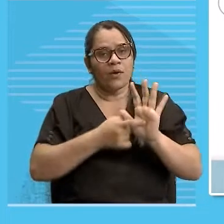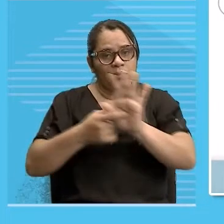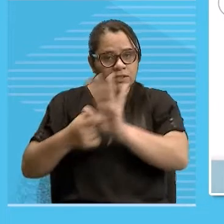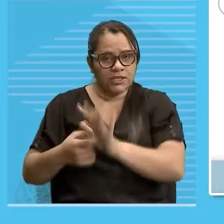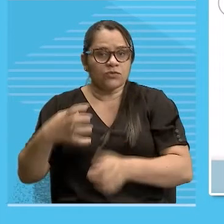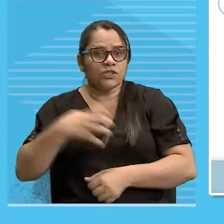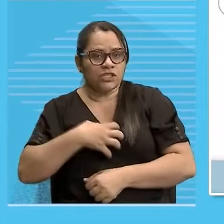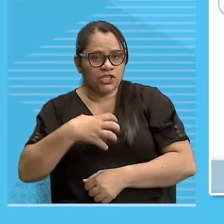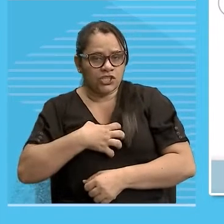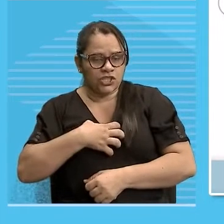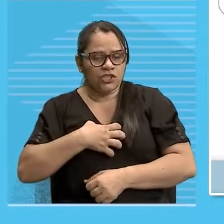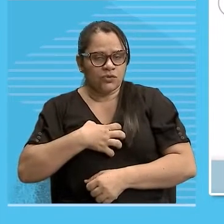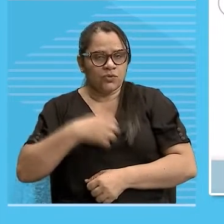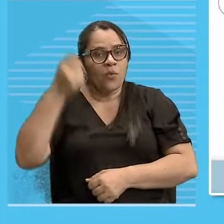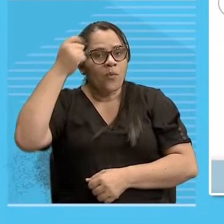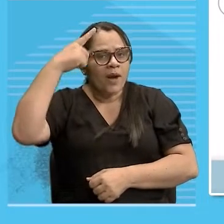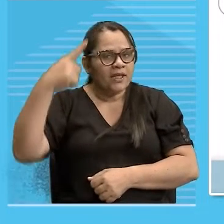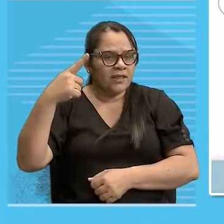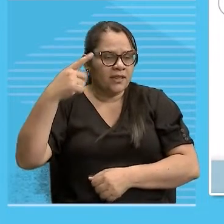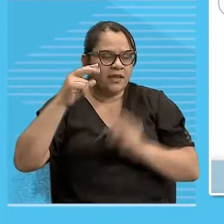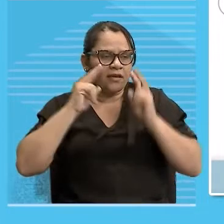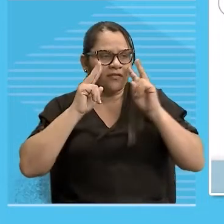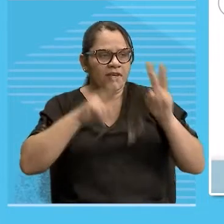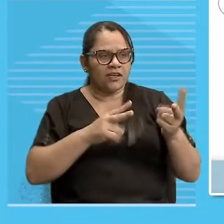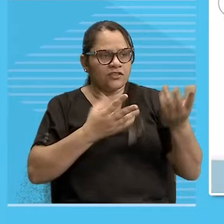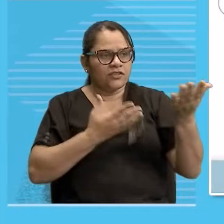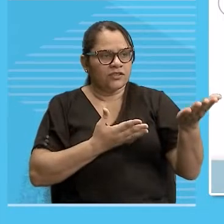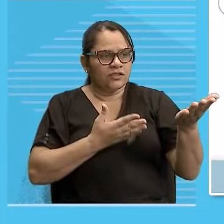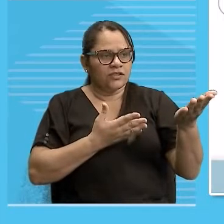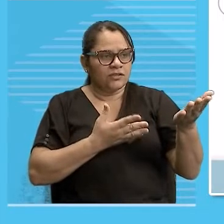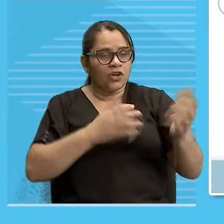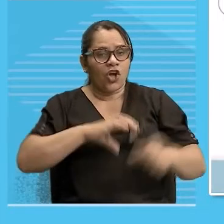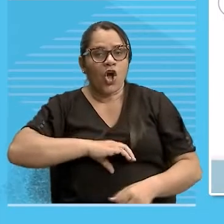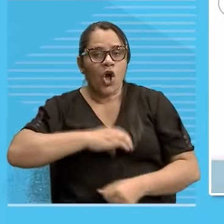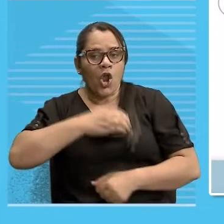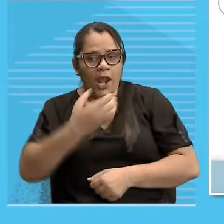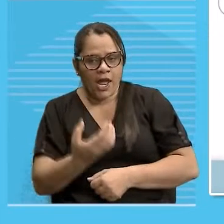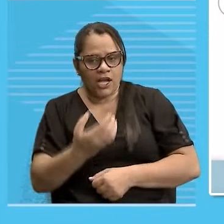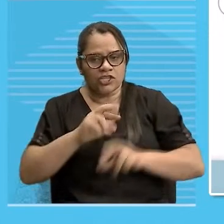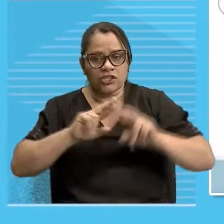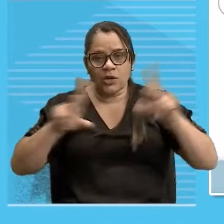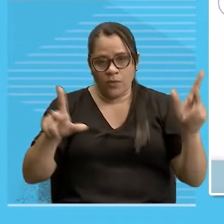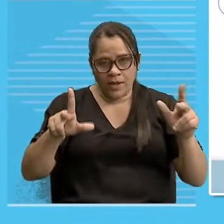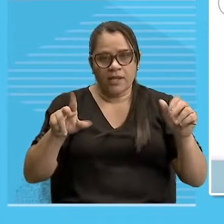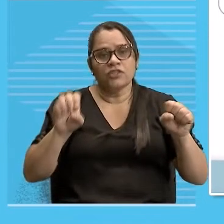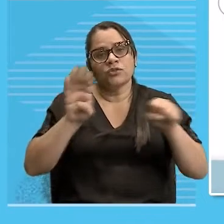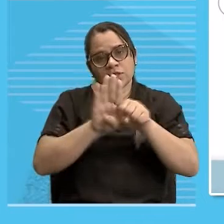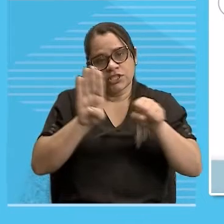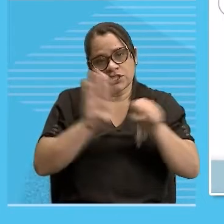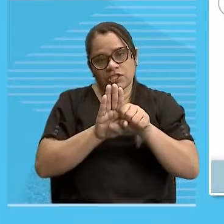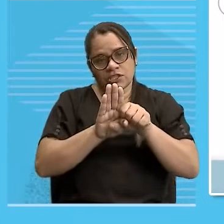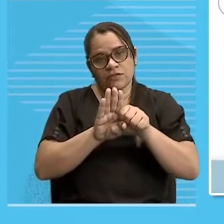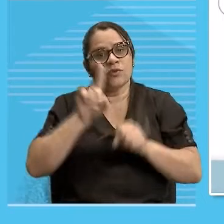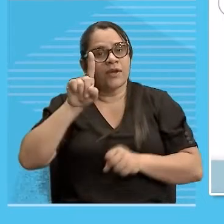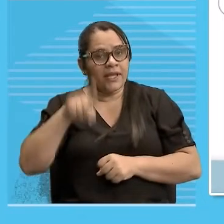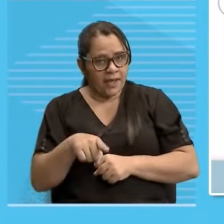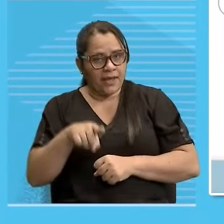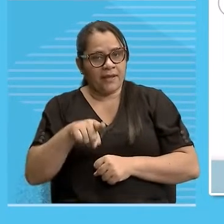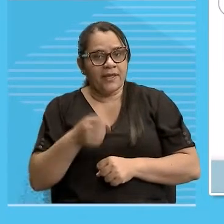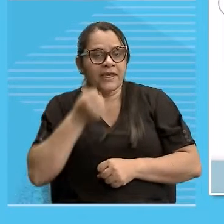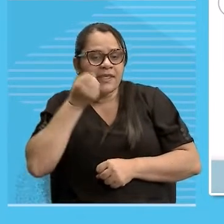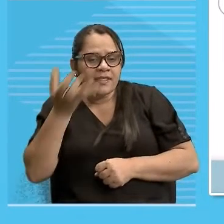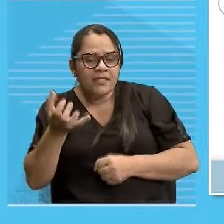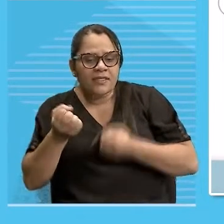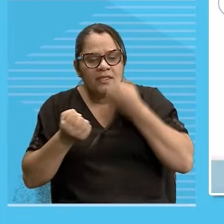ideia. Tá? Então, como é que eu sei que a palavra coragem não é substantivo e é interjeição? Porque eu estou vendo que aí eu